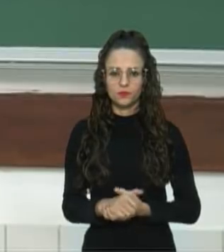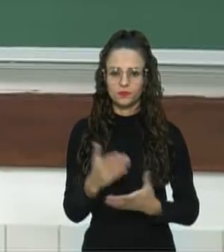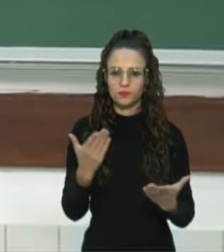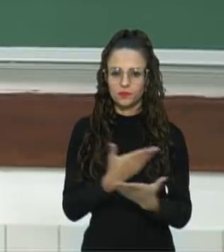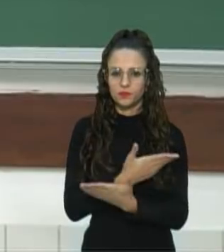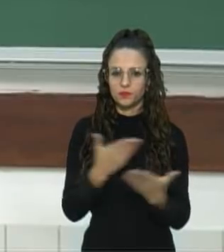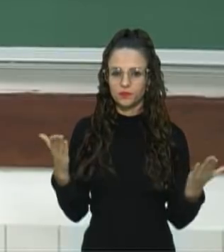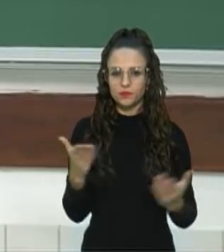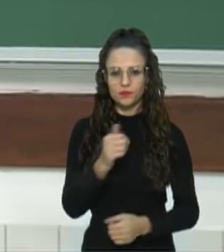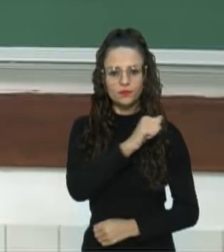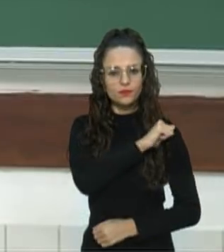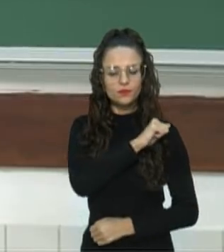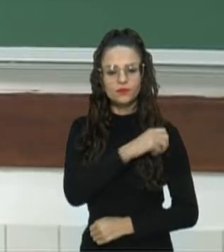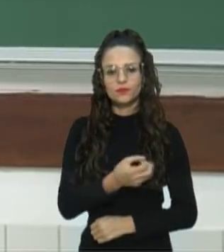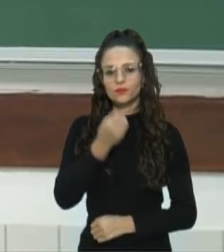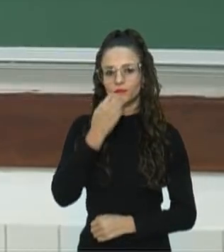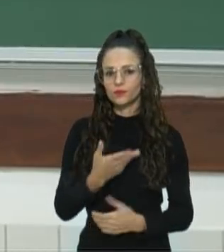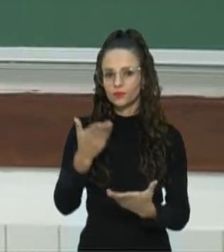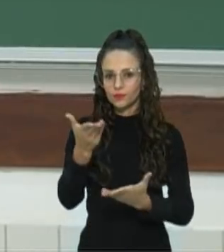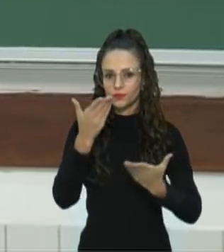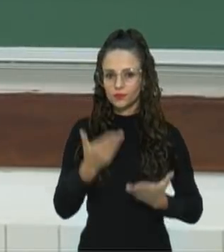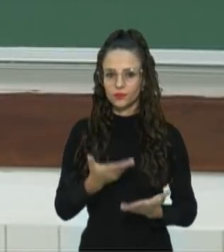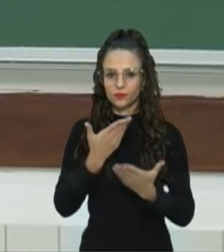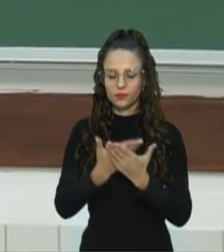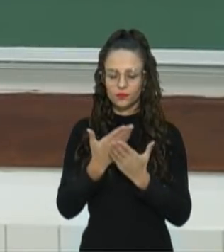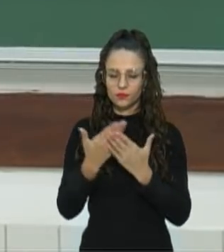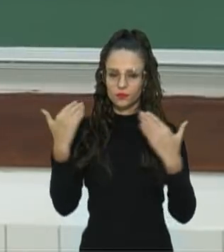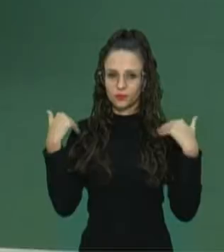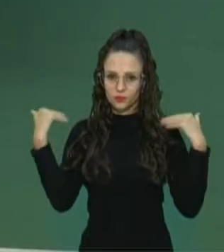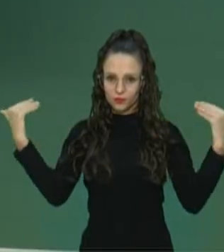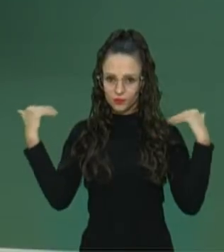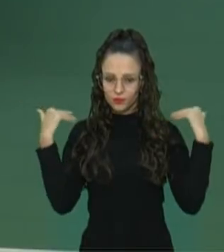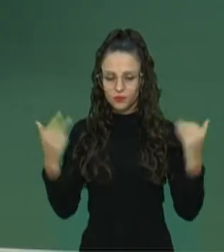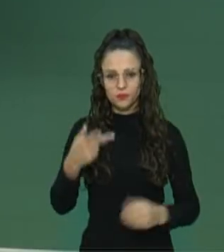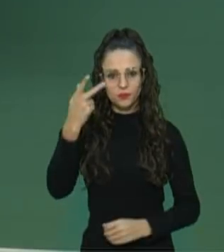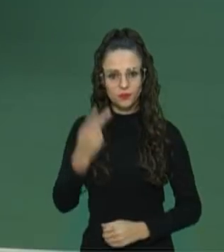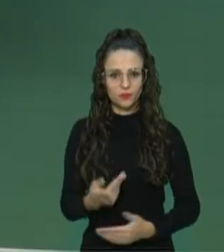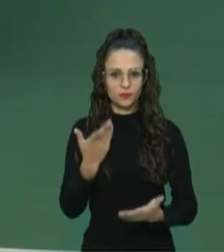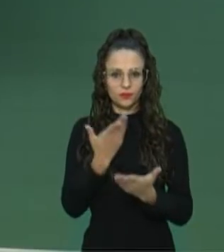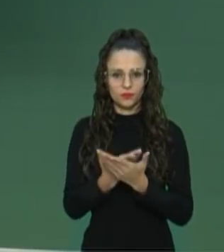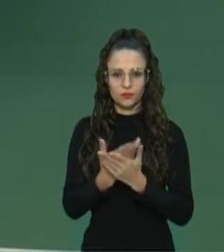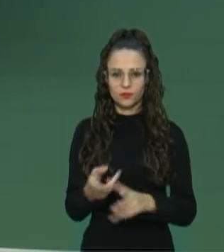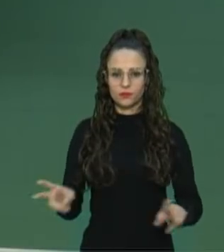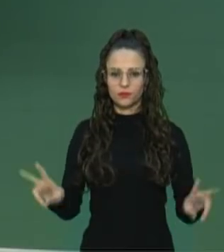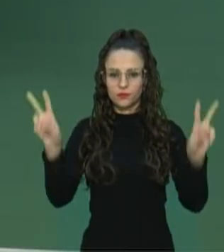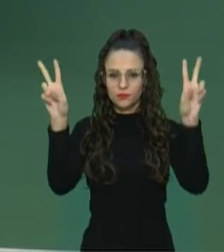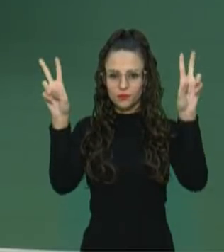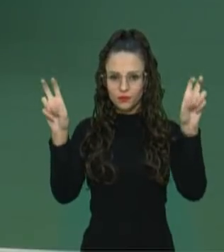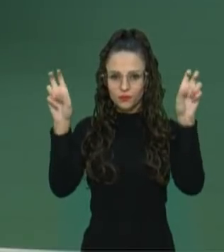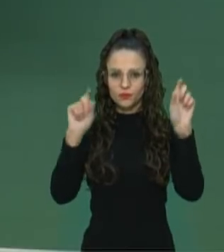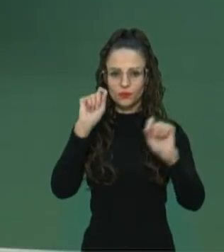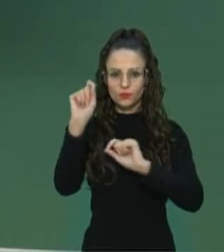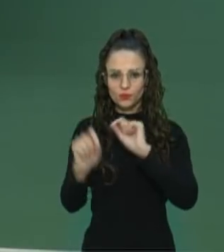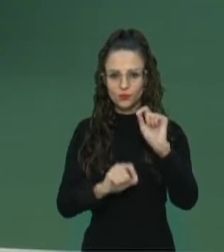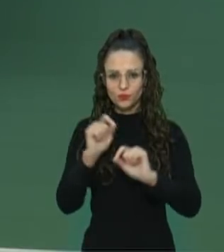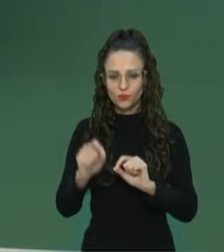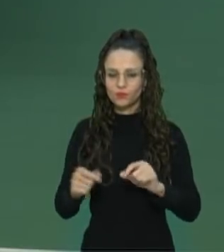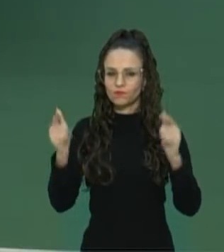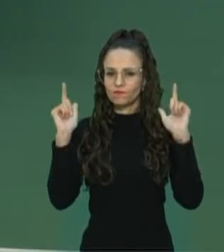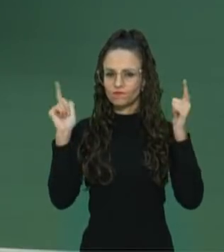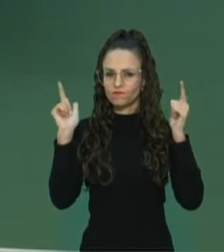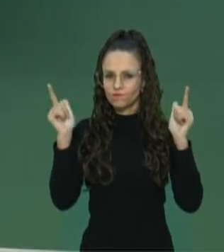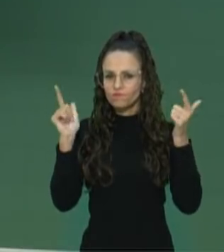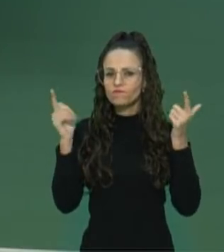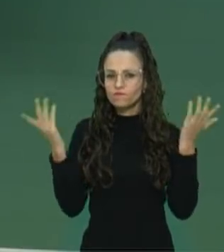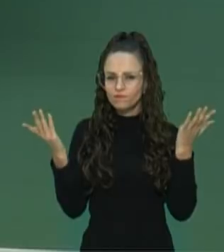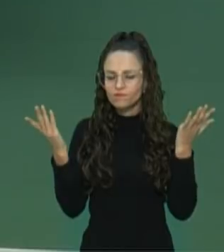Senhoras e senhores, bem-vindos para a nossa aula de Educação Física. Aula essa aqui, estaremos tratando ainda das atividades de aventura, né? Então,